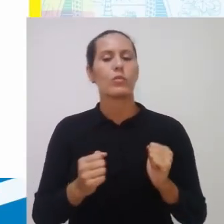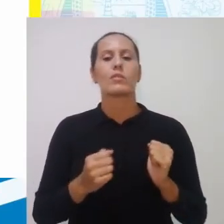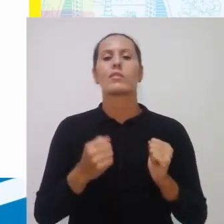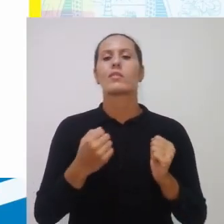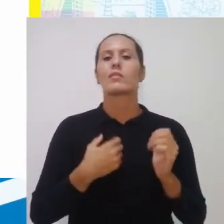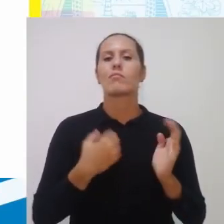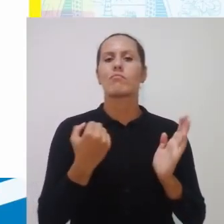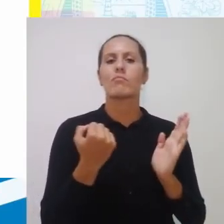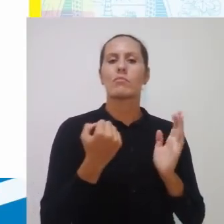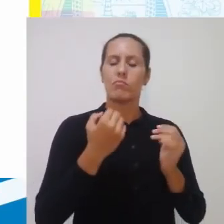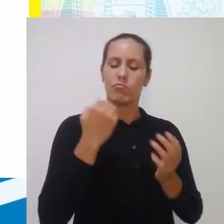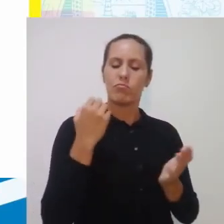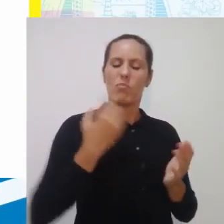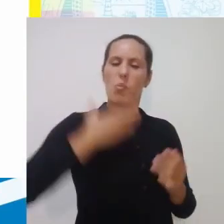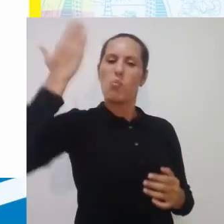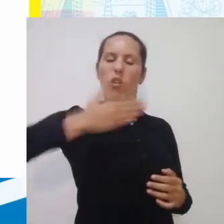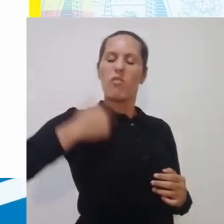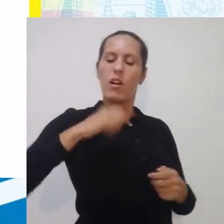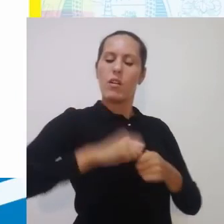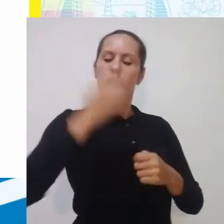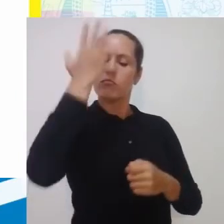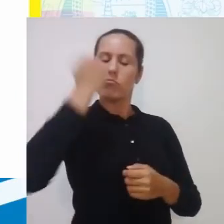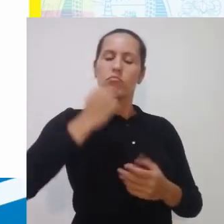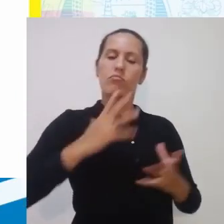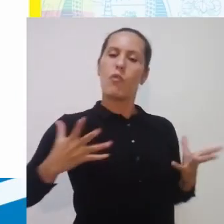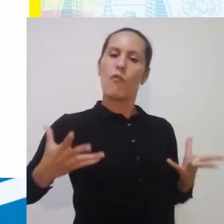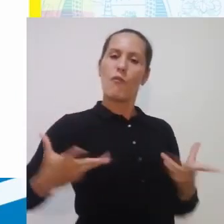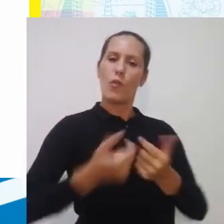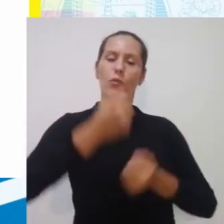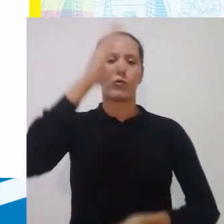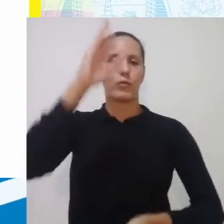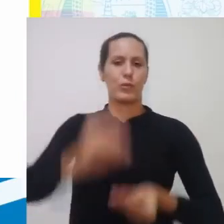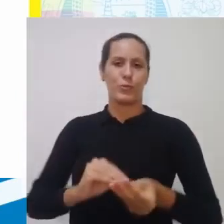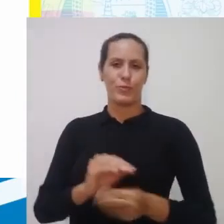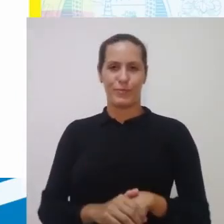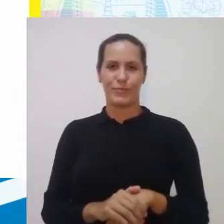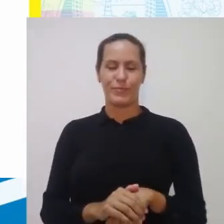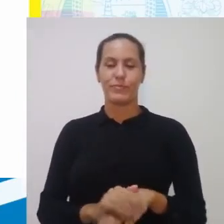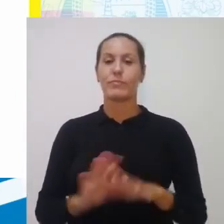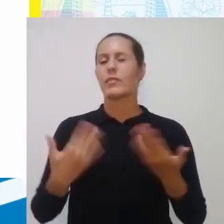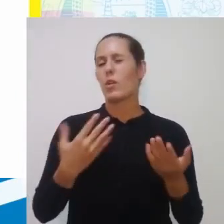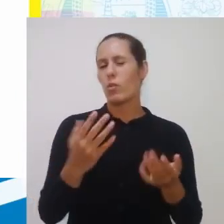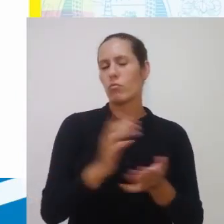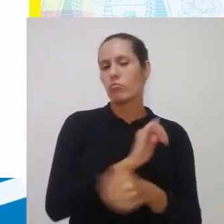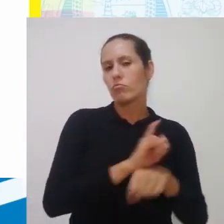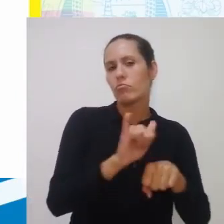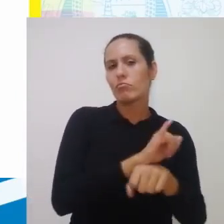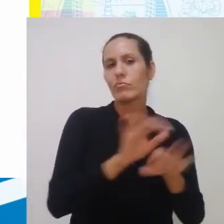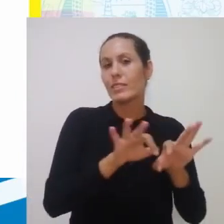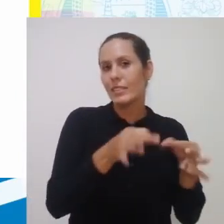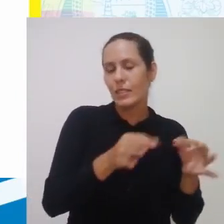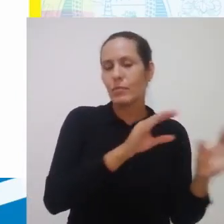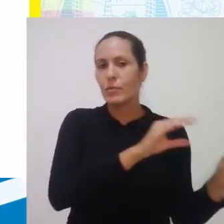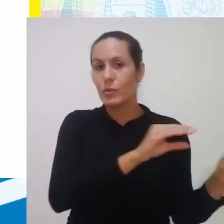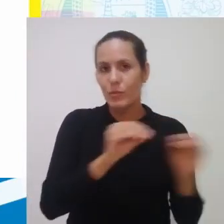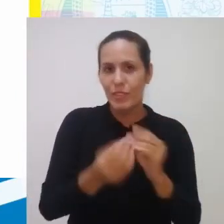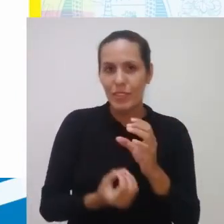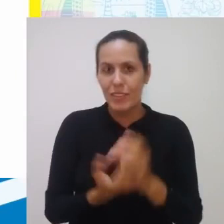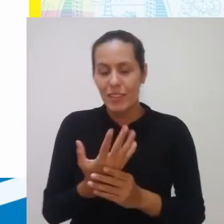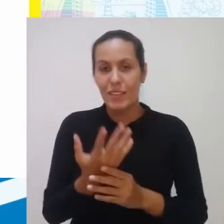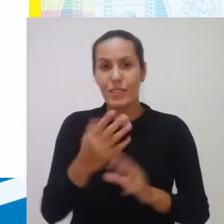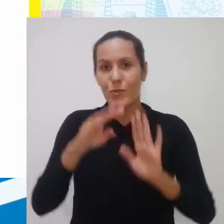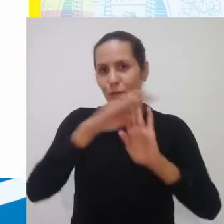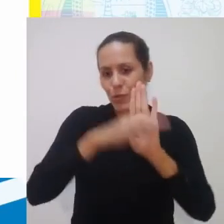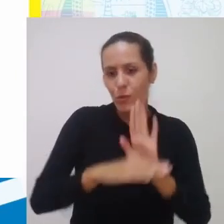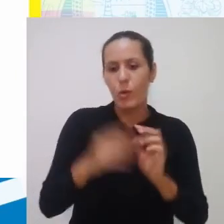poder atestar que sabe fazer resumo. Então, na verdade, eu peguei um pouco do que o Guia do Estudante sugere nessa